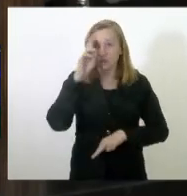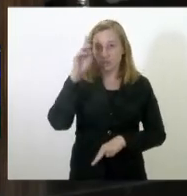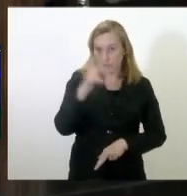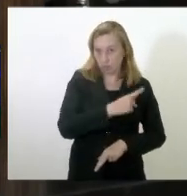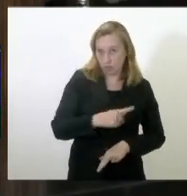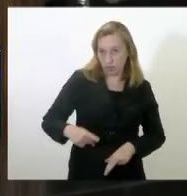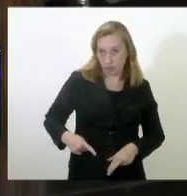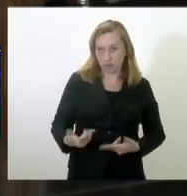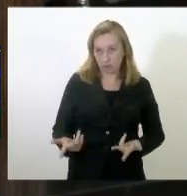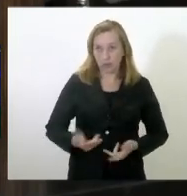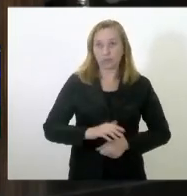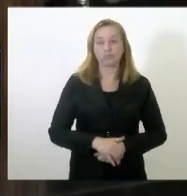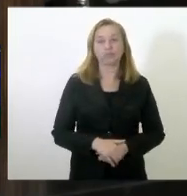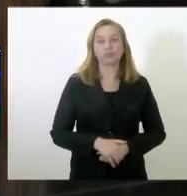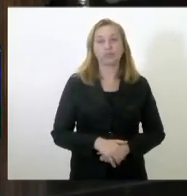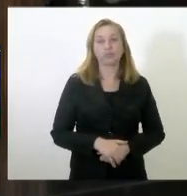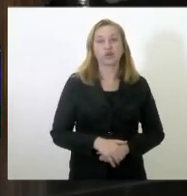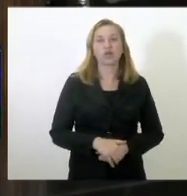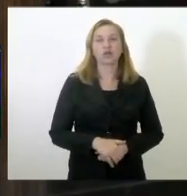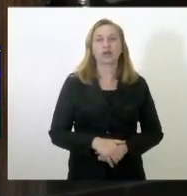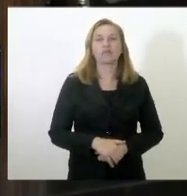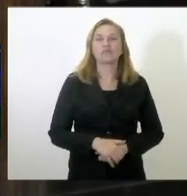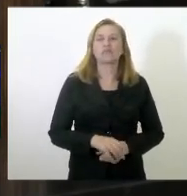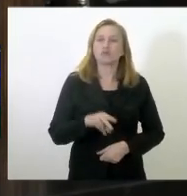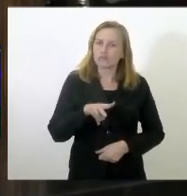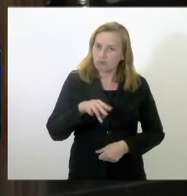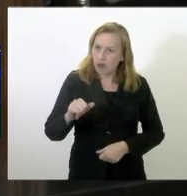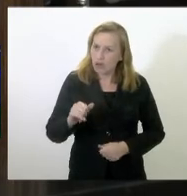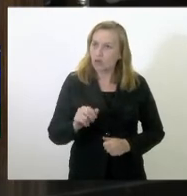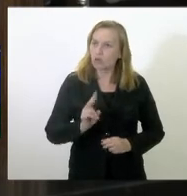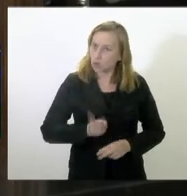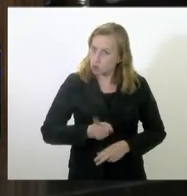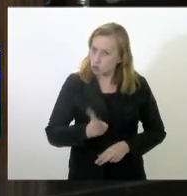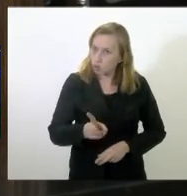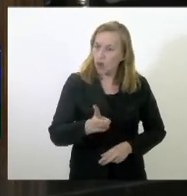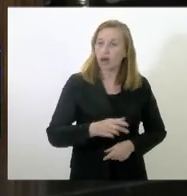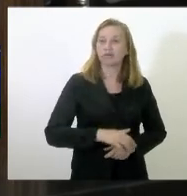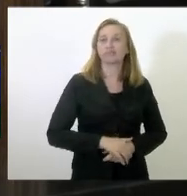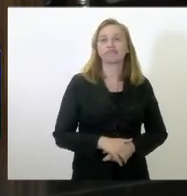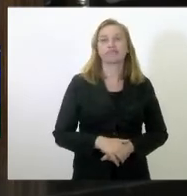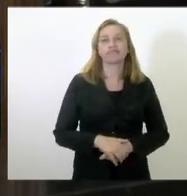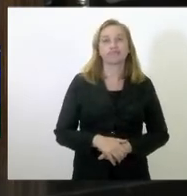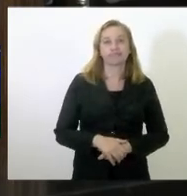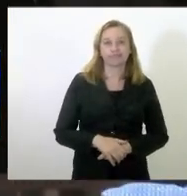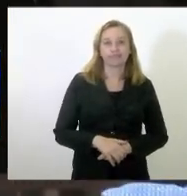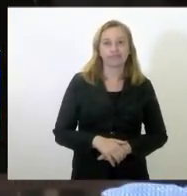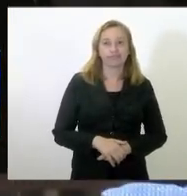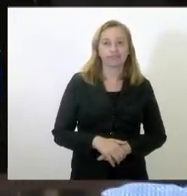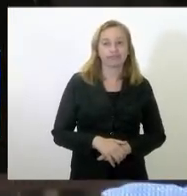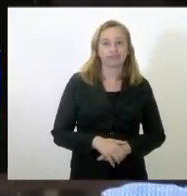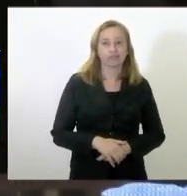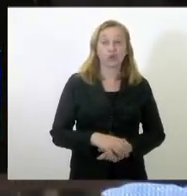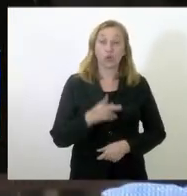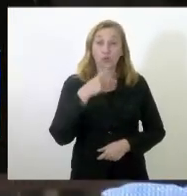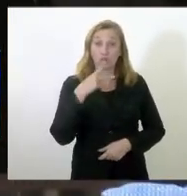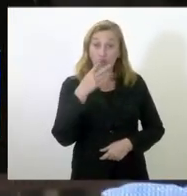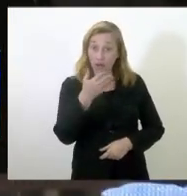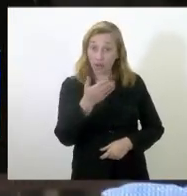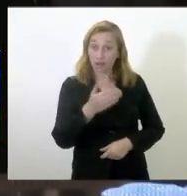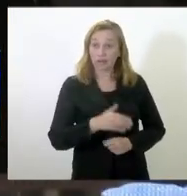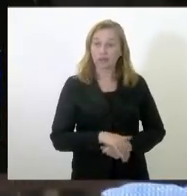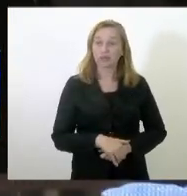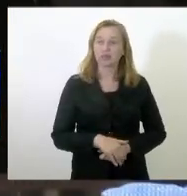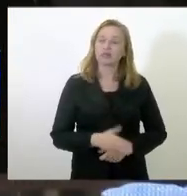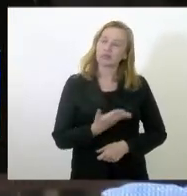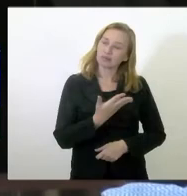presidente, é que a gente vai continuar nessa toada. Como diz aí